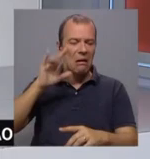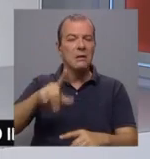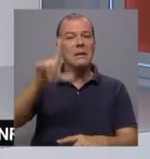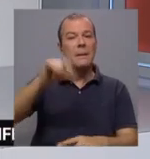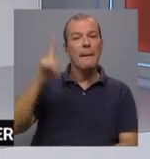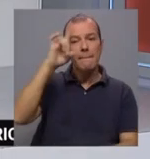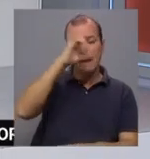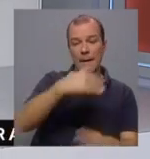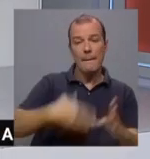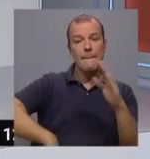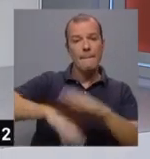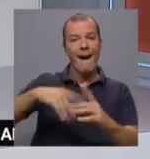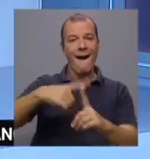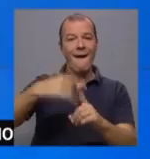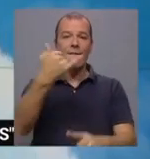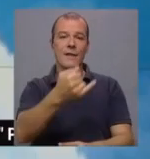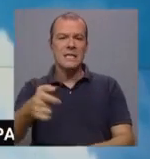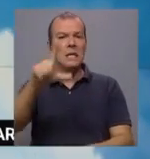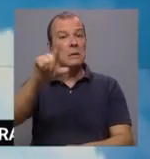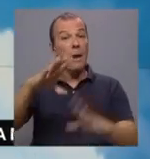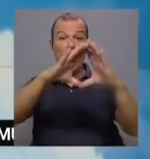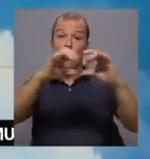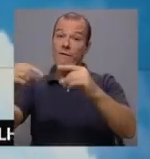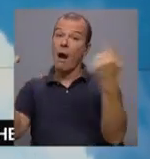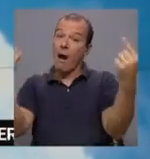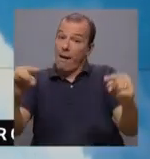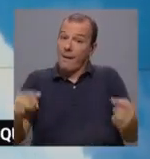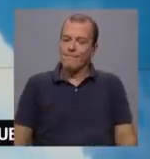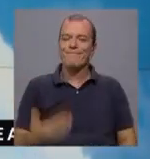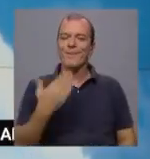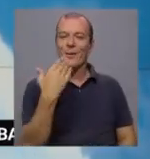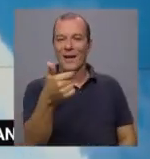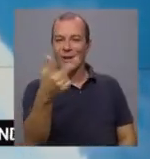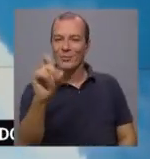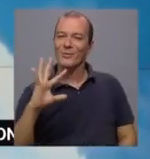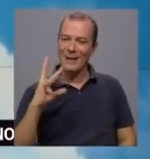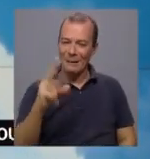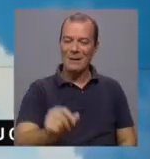com 25 graus e algumas nuvens. Obrigada, Bruno. Até amanhã. Até amanhã, Carla.